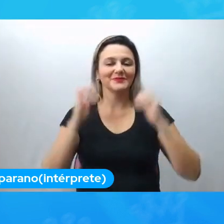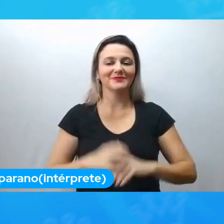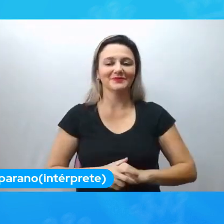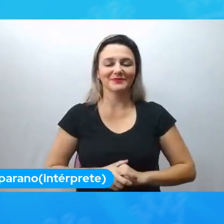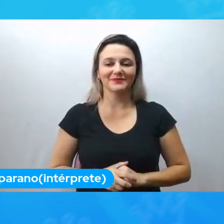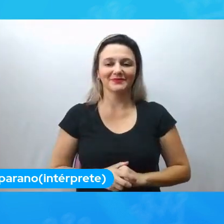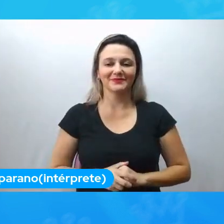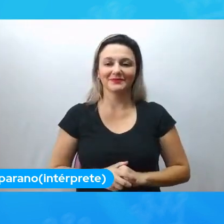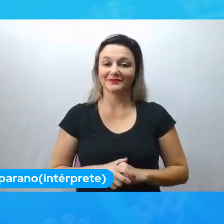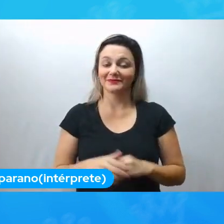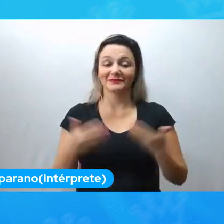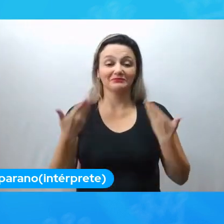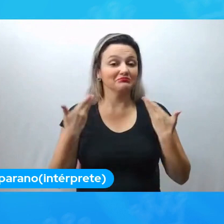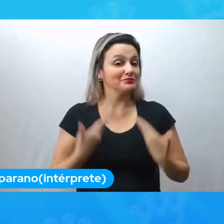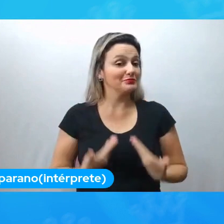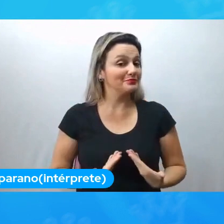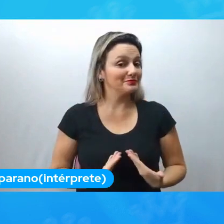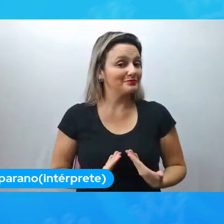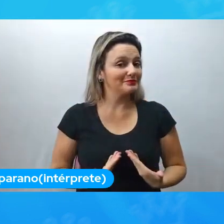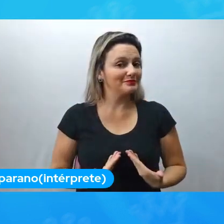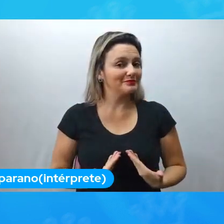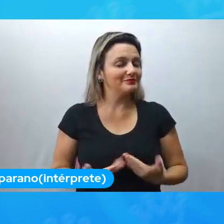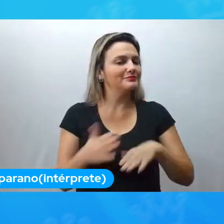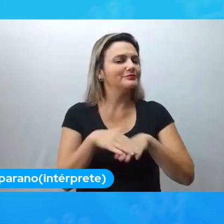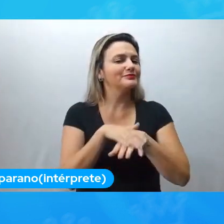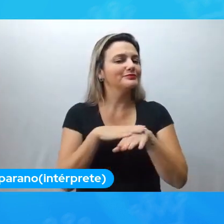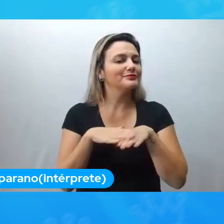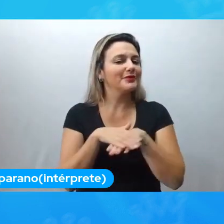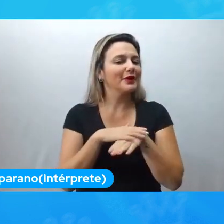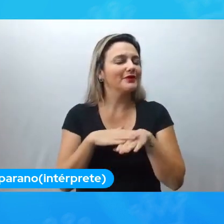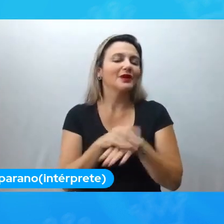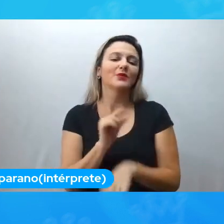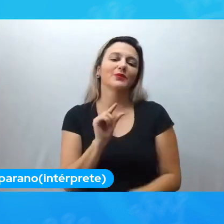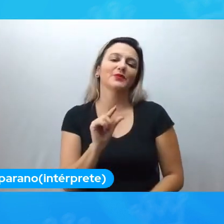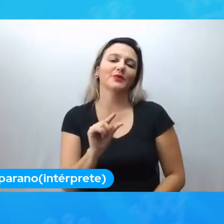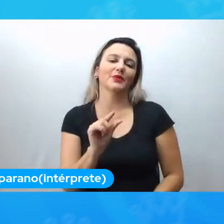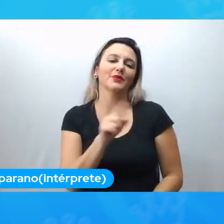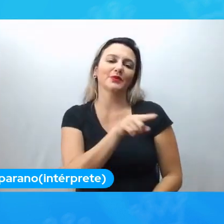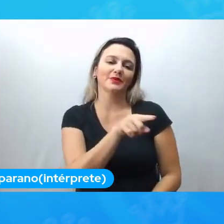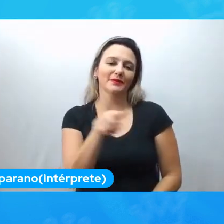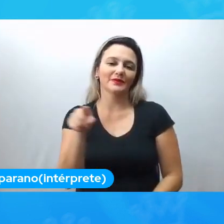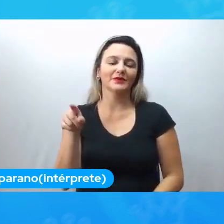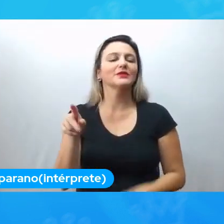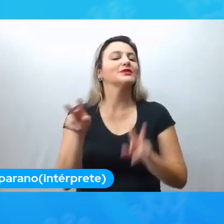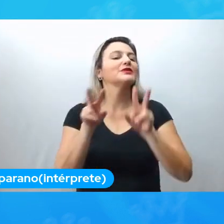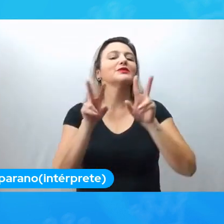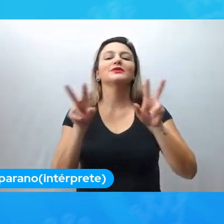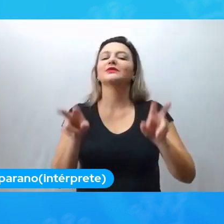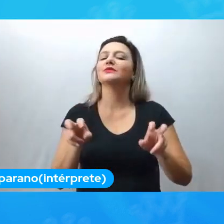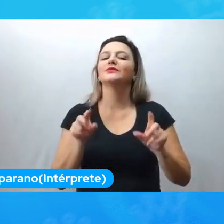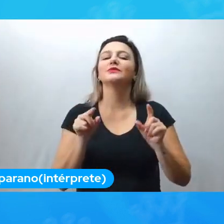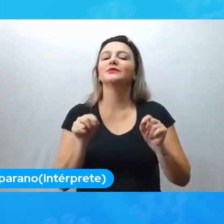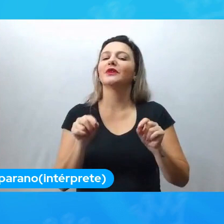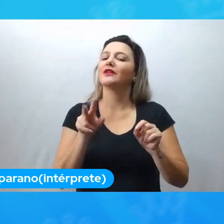aqui para conversar um pouquinho com vocês sobre o que vai rolar agora.